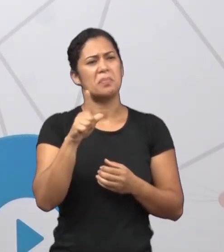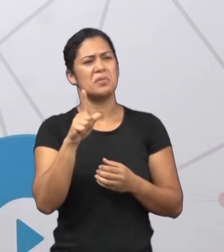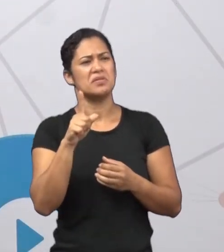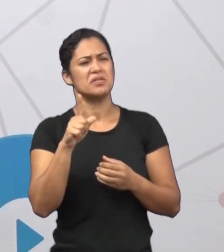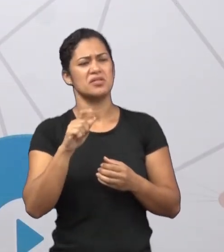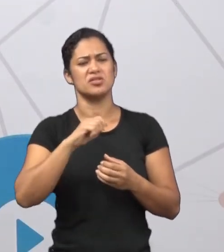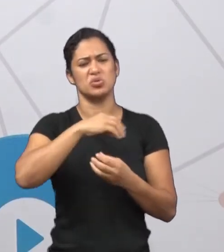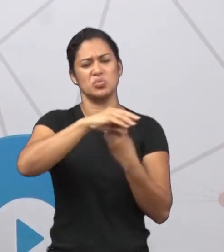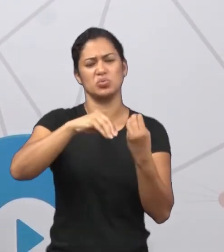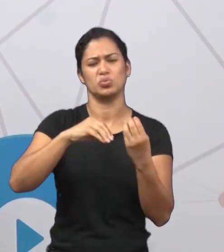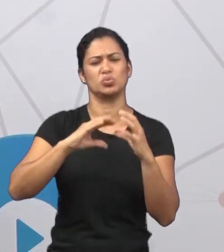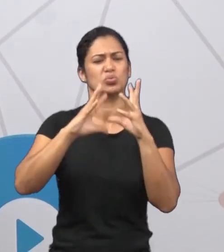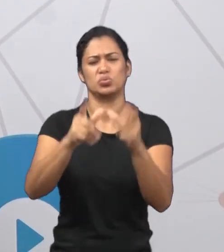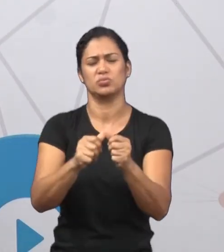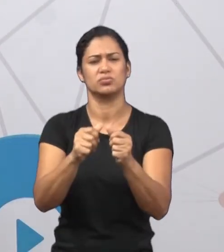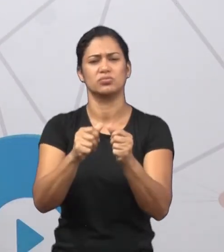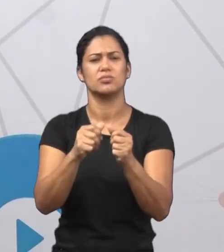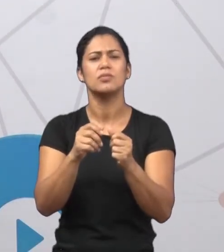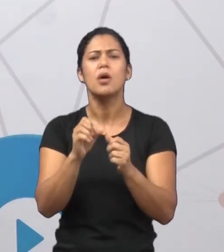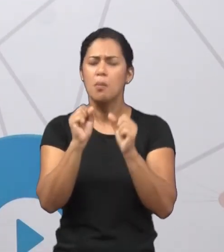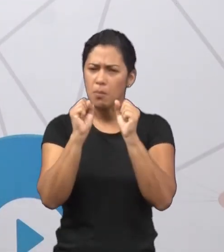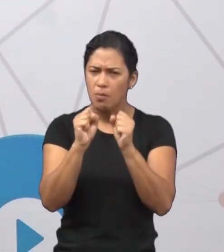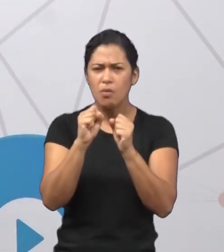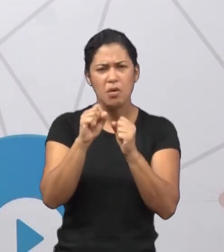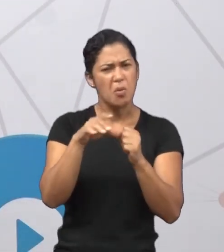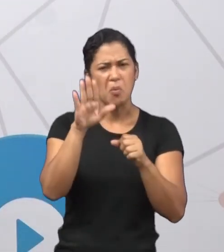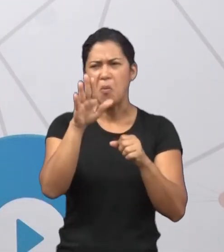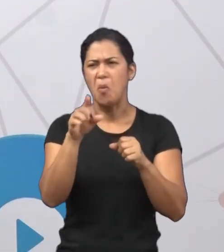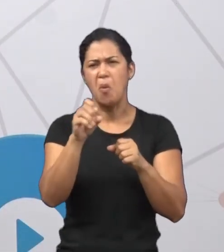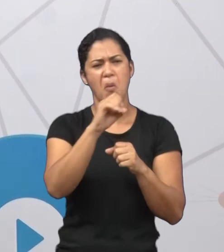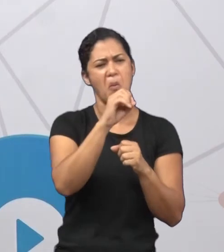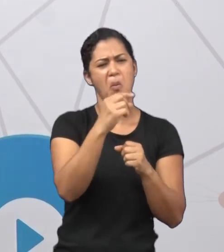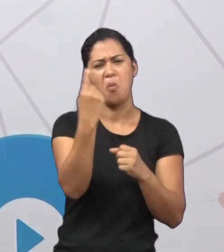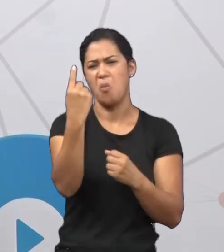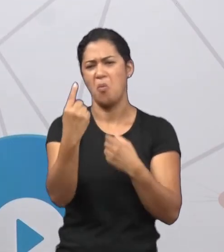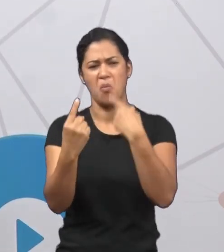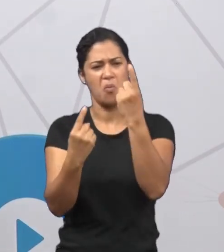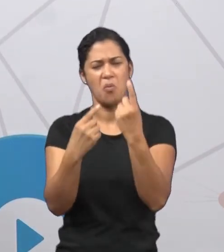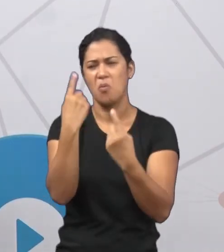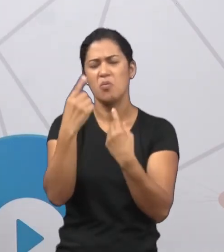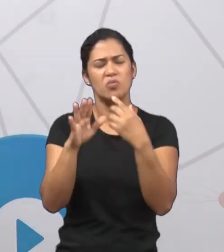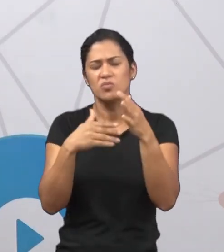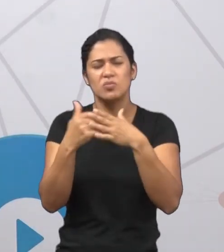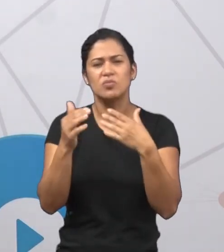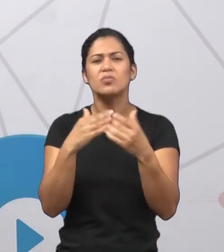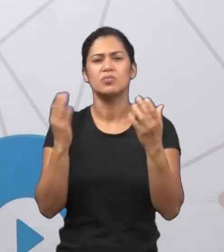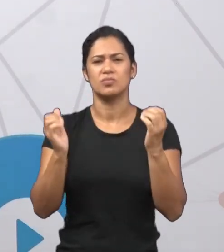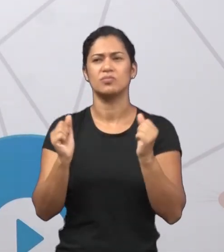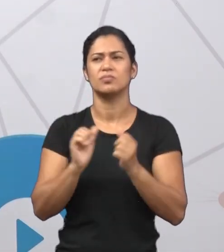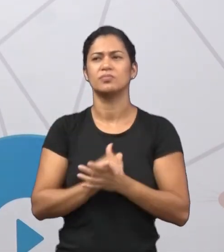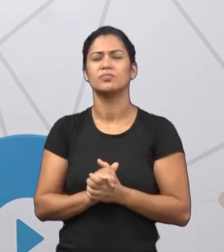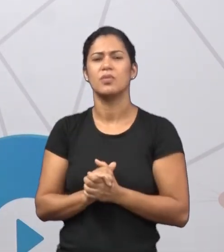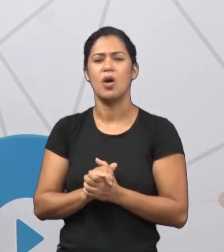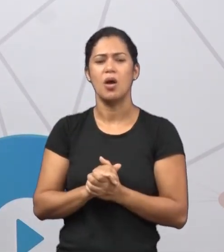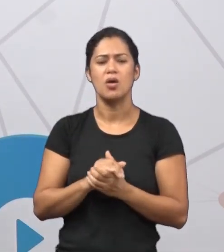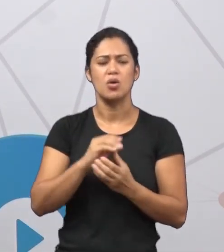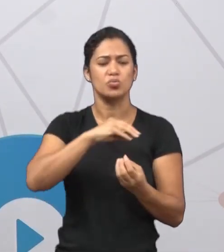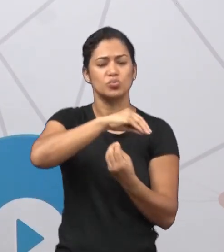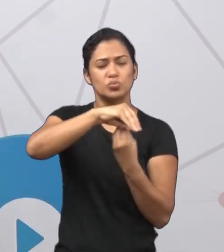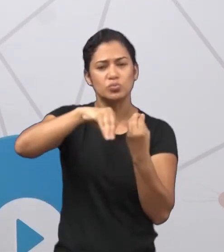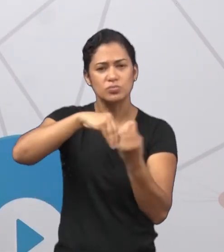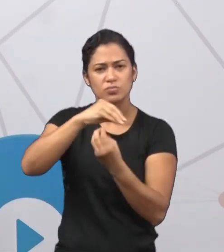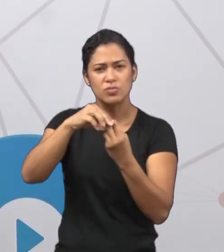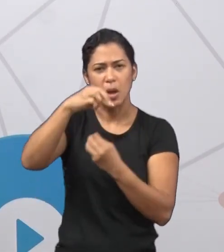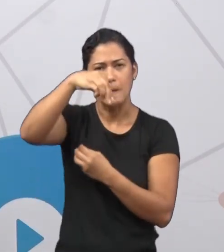ter todos de uma vez, mas se ele tiver todos esses aí, ele se torna um bairro misto. Quando fala misto, vem